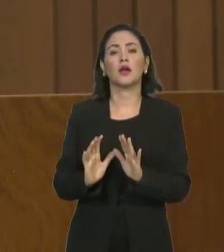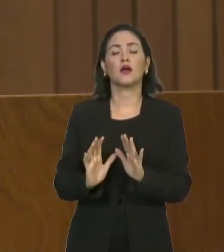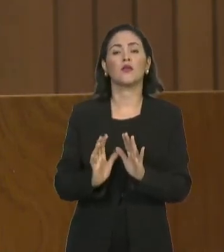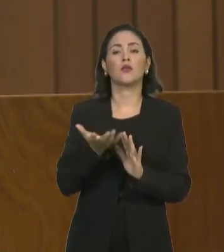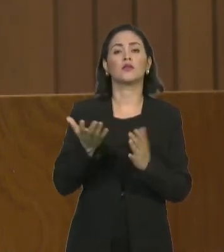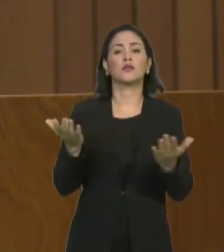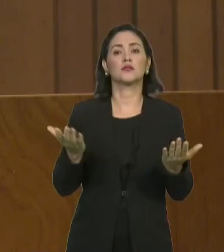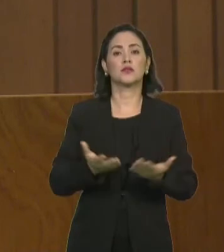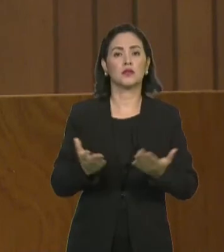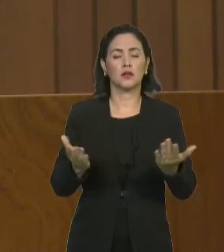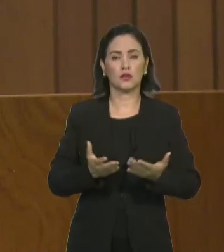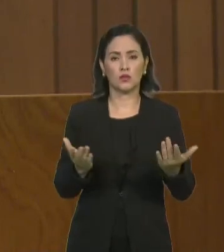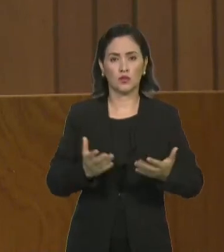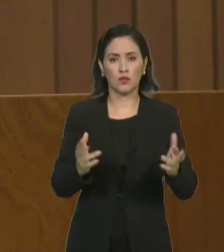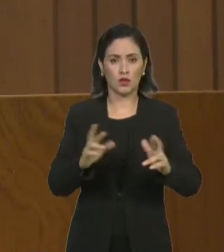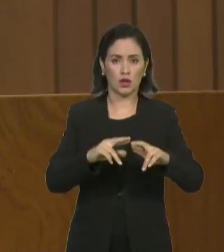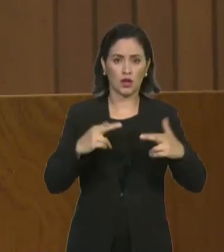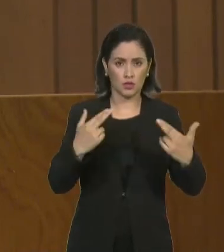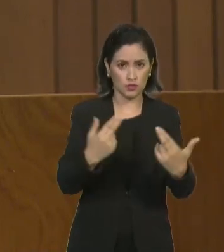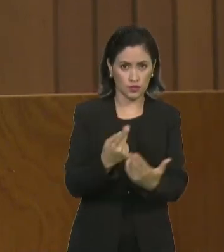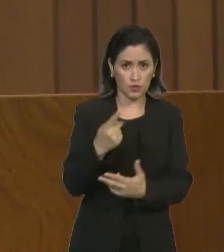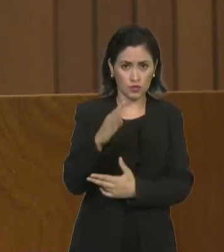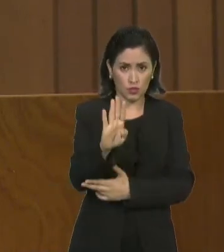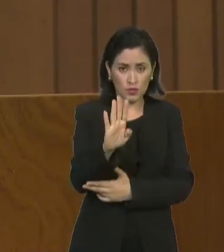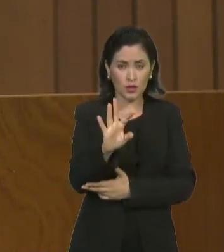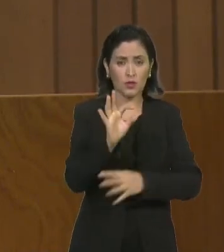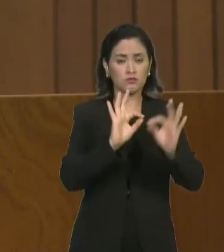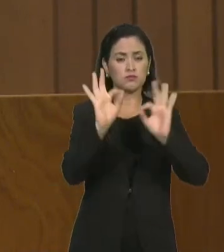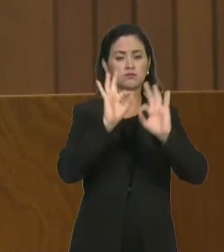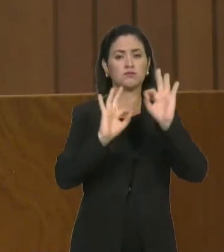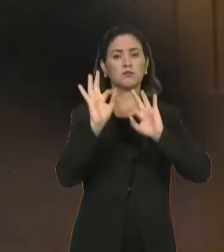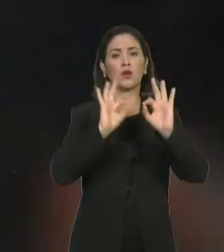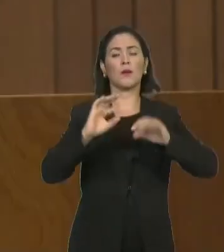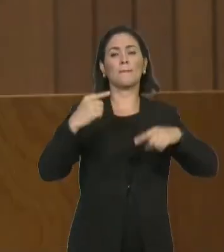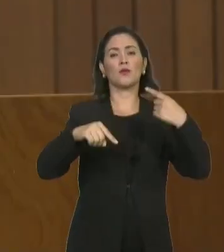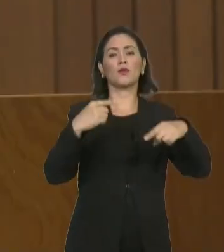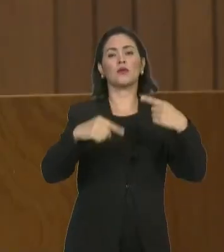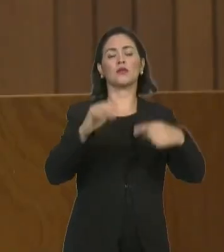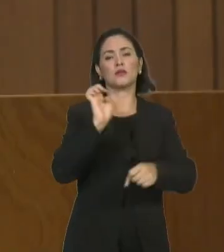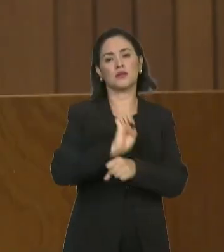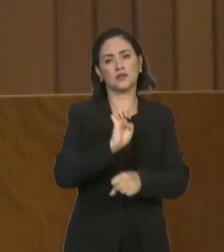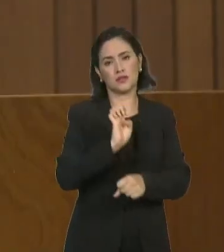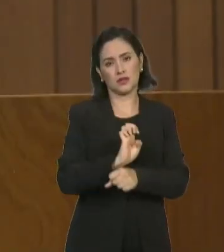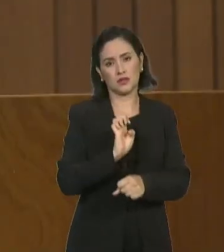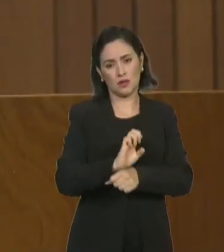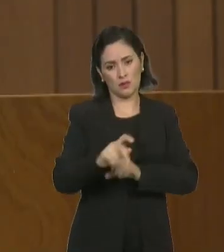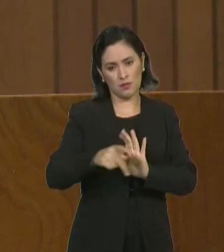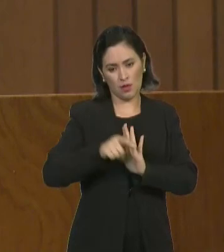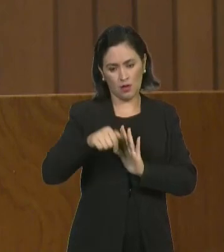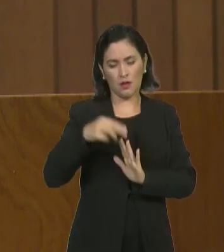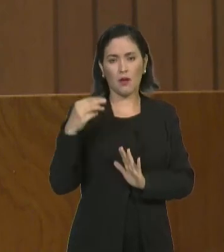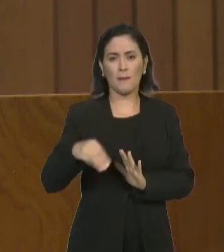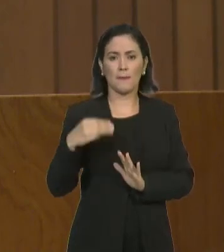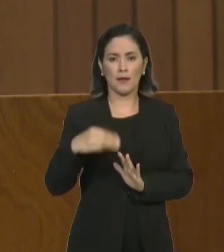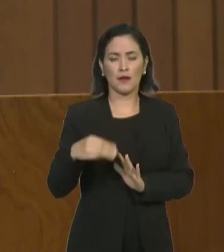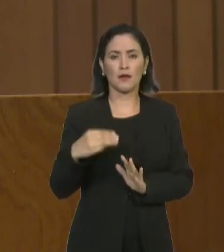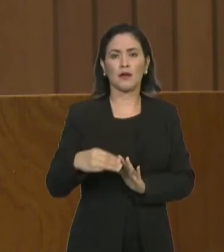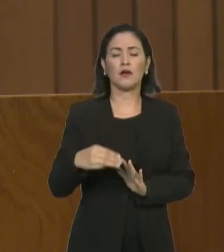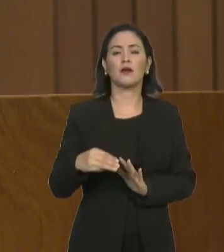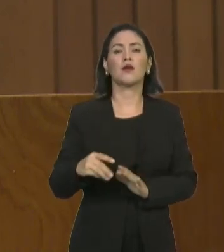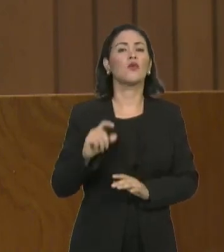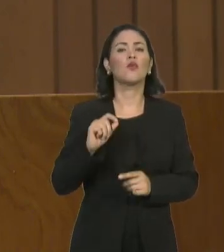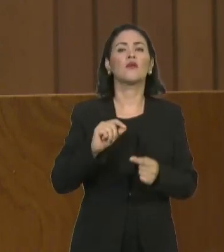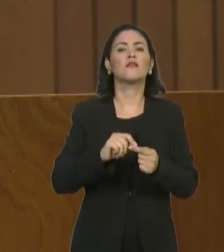em forma de audiência pública construídos uma política de estado de resíduo sólido capaz de dar de cabo a